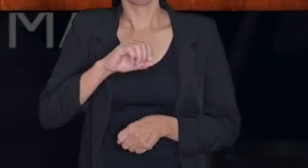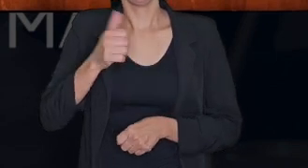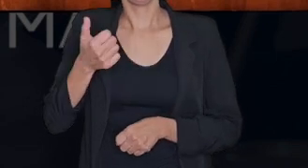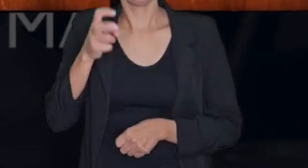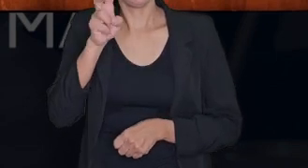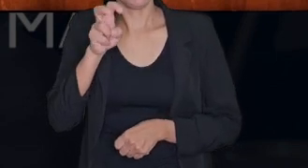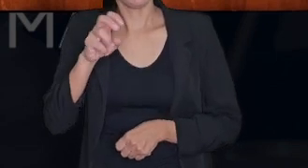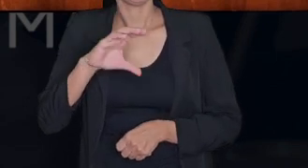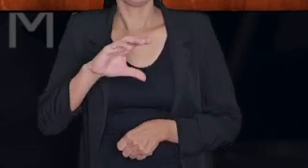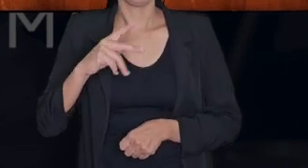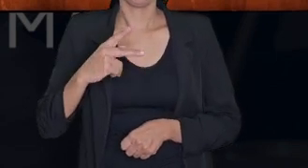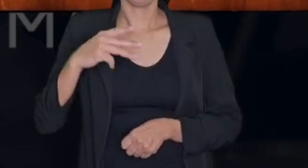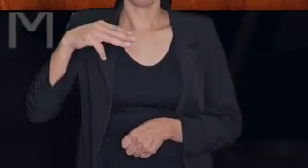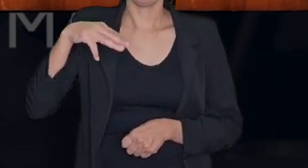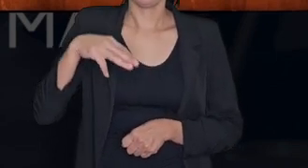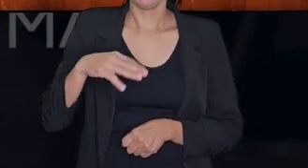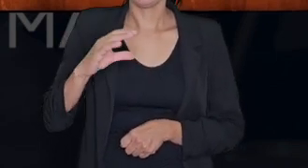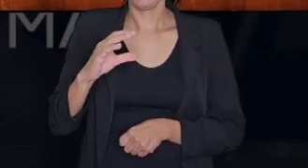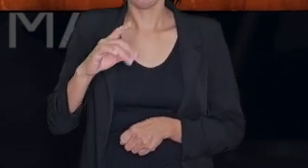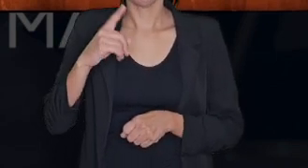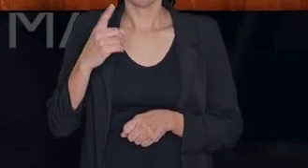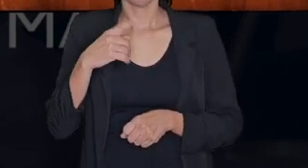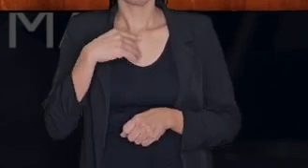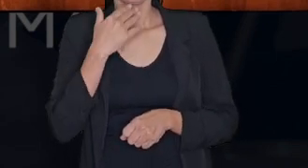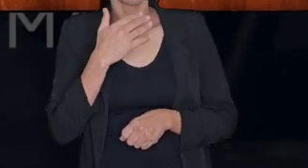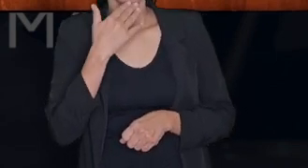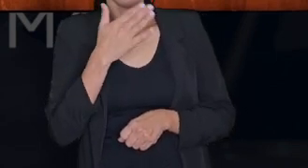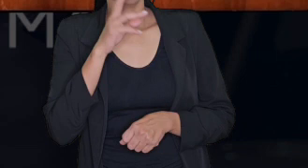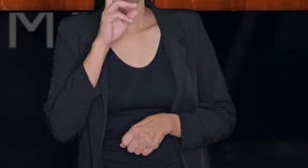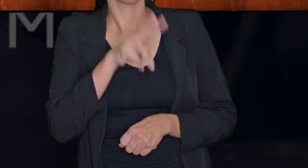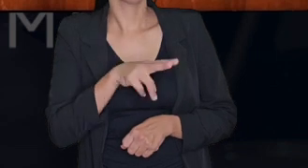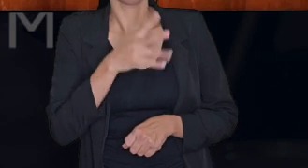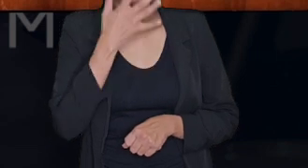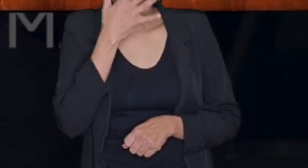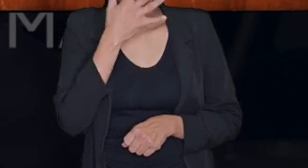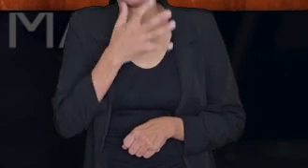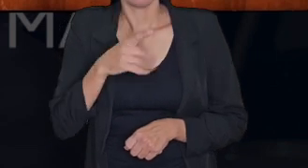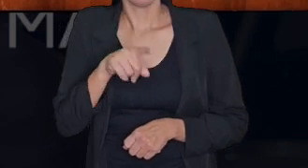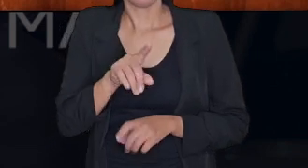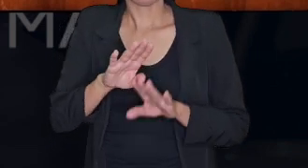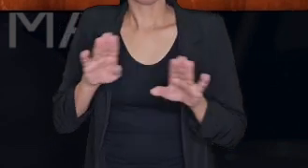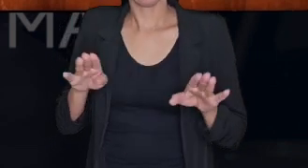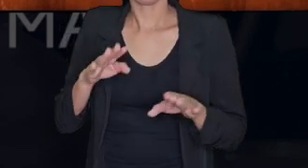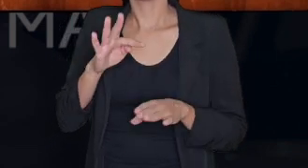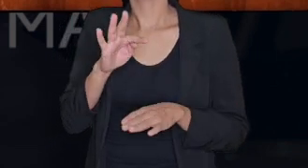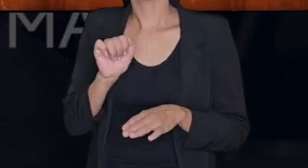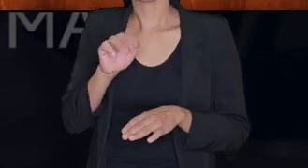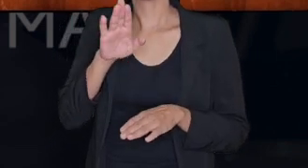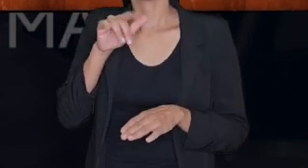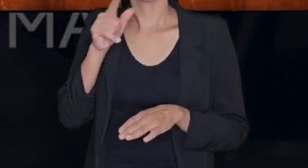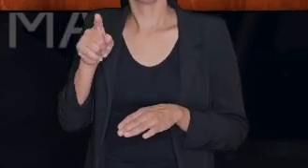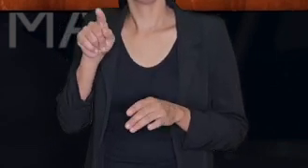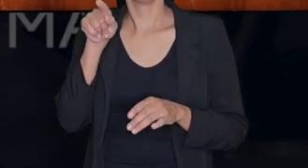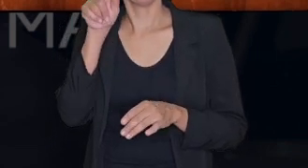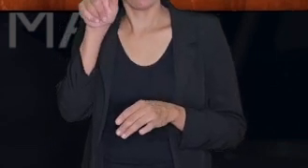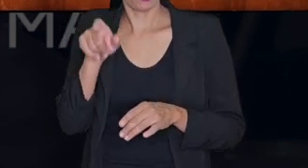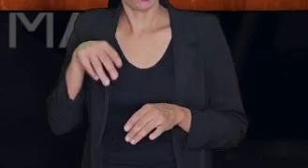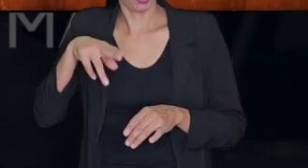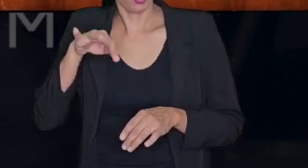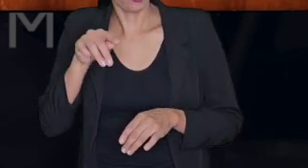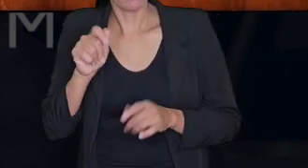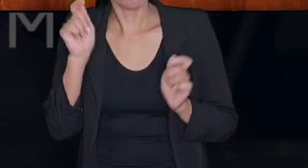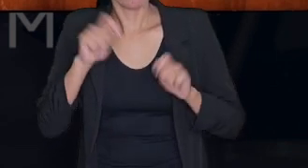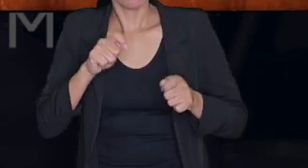CPC, 2015. O juiz das sucessões não se incomoda com o ITCMD, não. Já o tabelião de